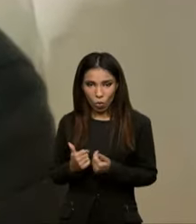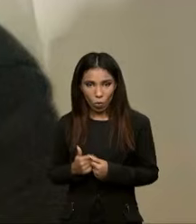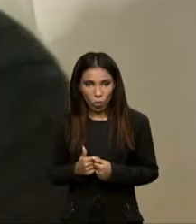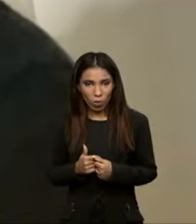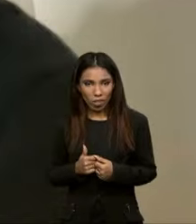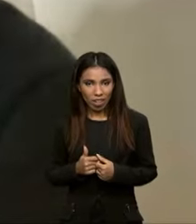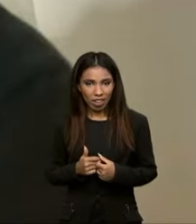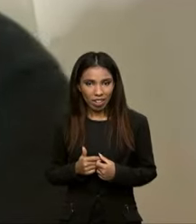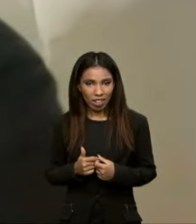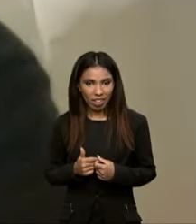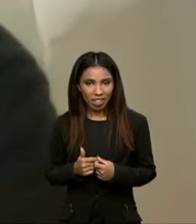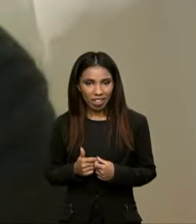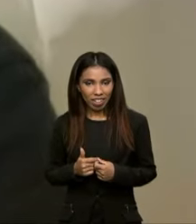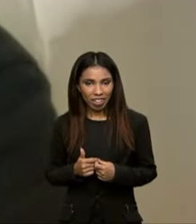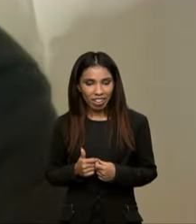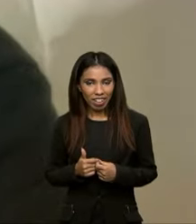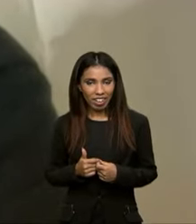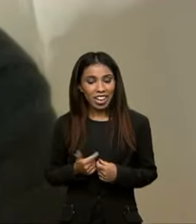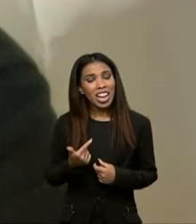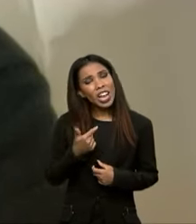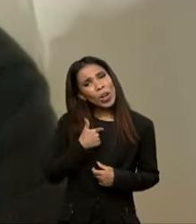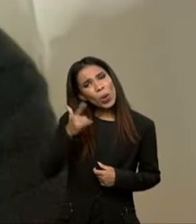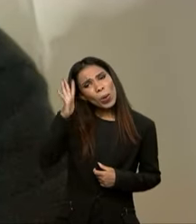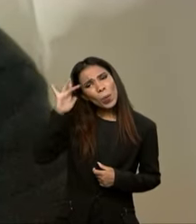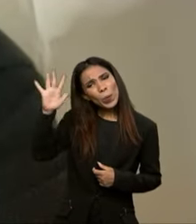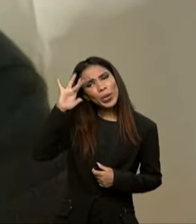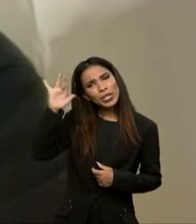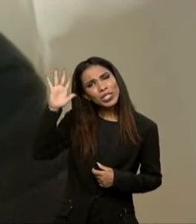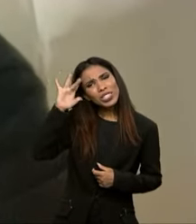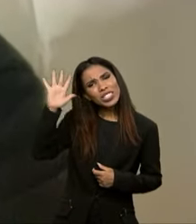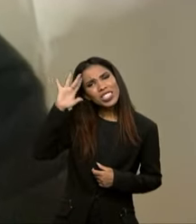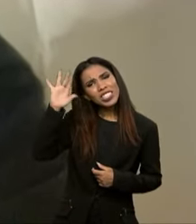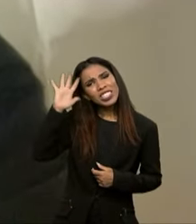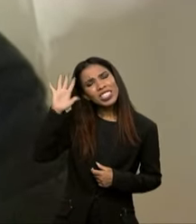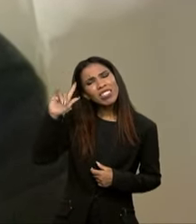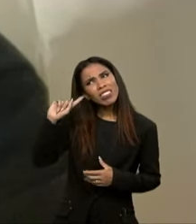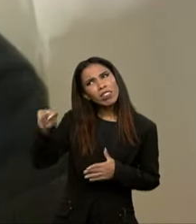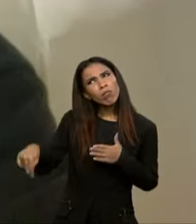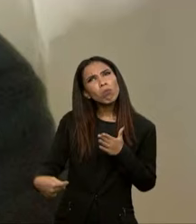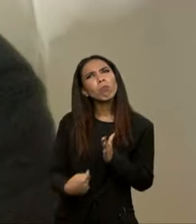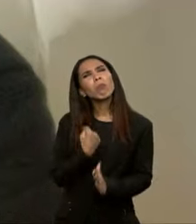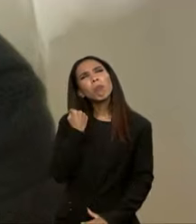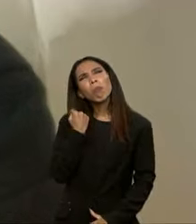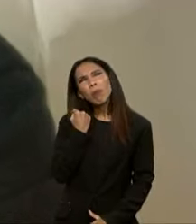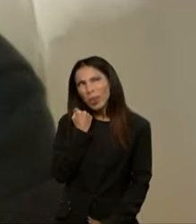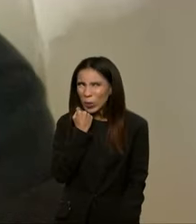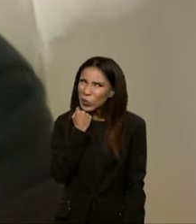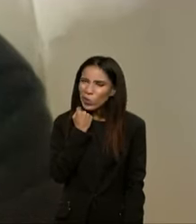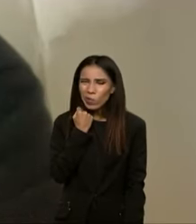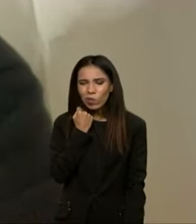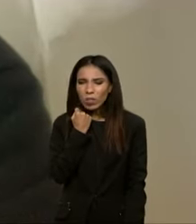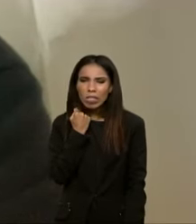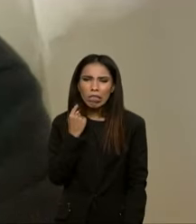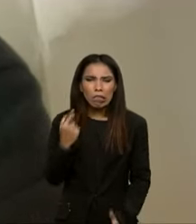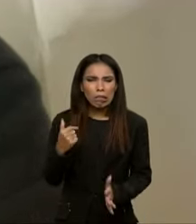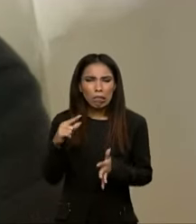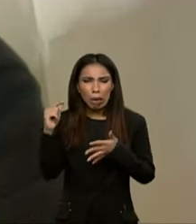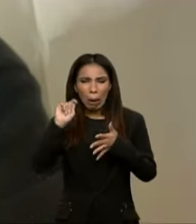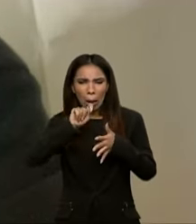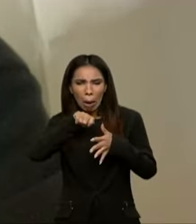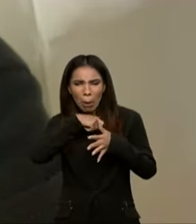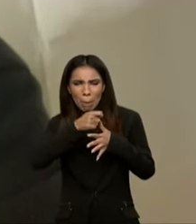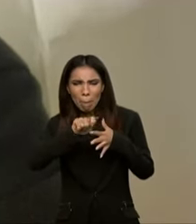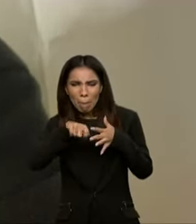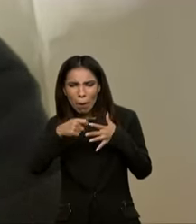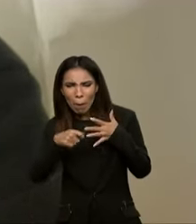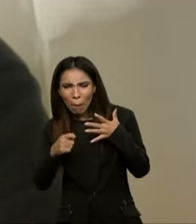E... eu estava aqui pensando, que eu imaginei que você fosse me fazer essa pergunta. Eu sou tanta coisa, Cissa. Eu sou